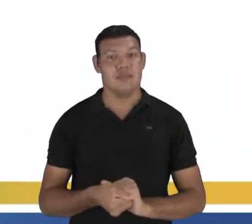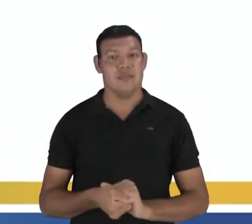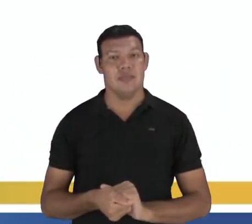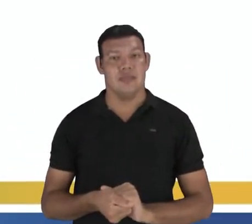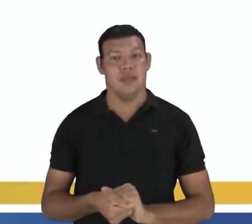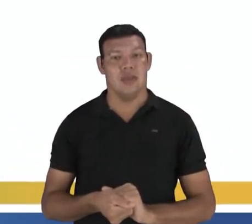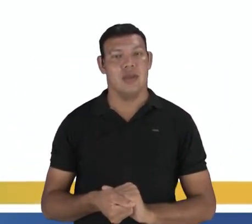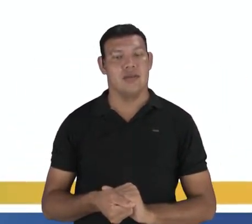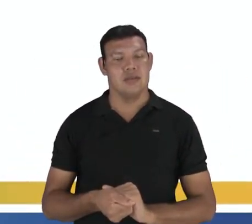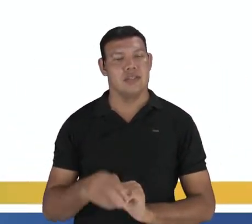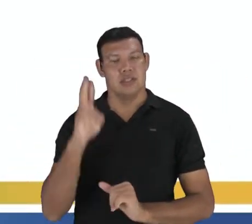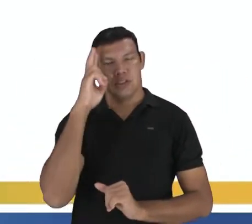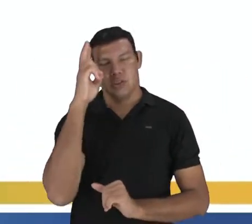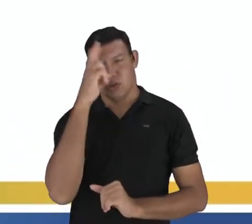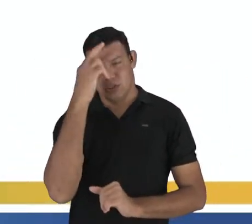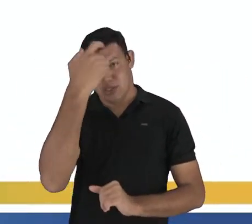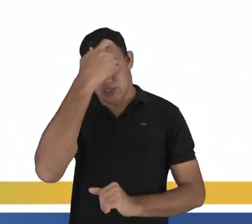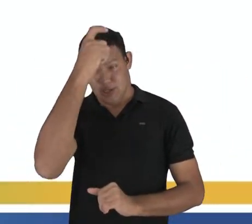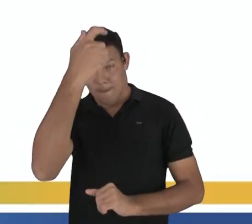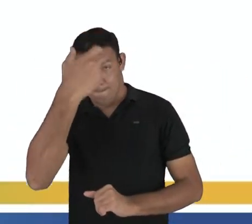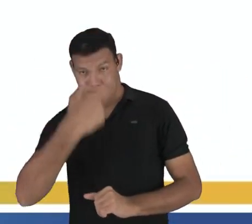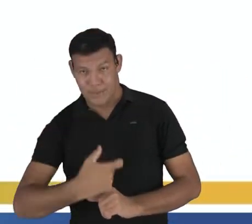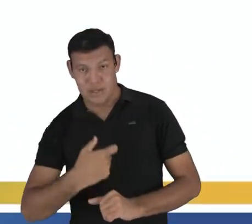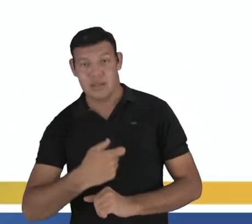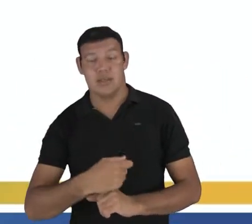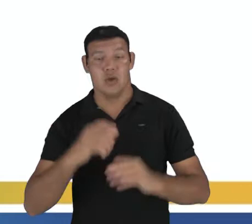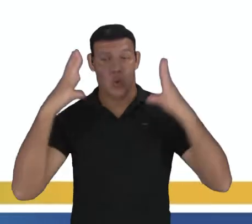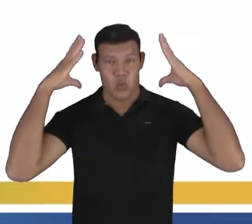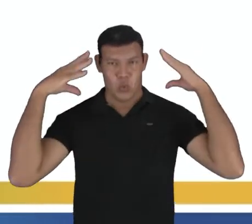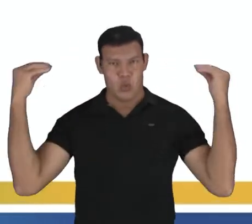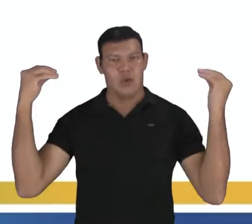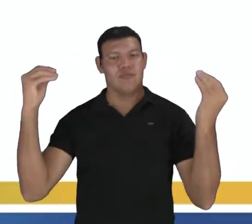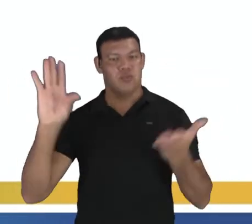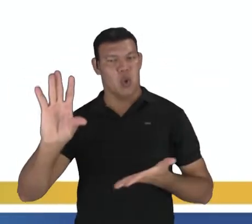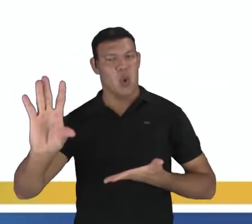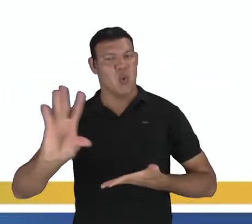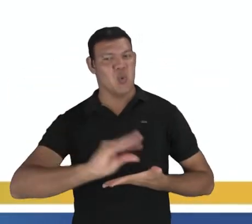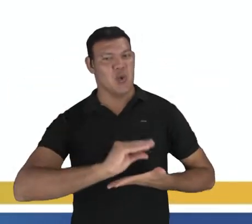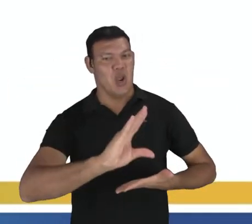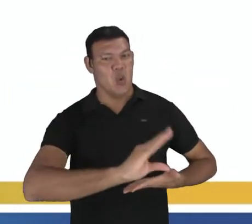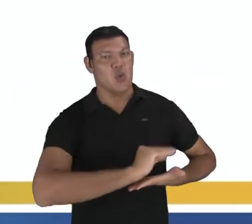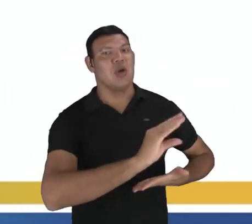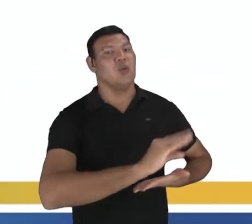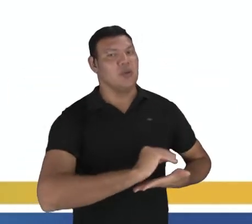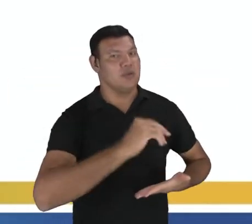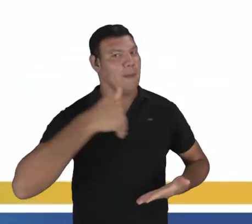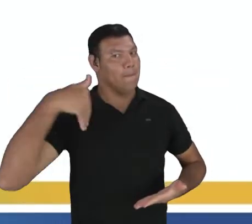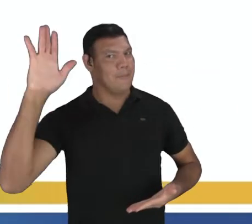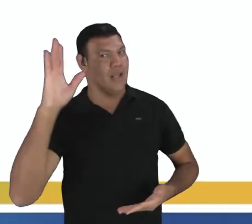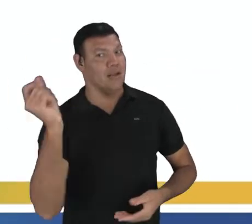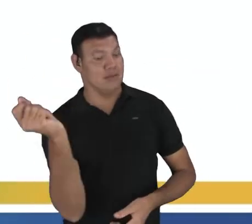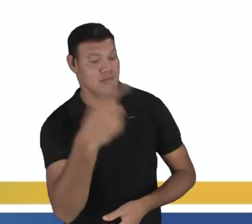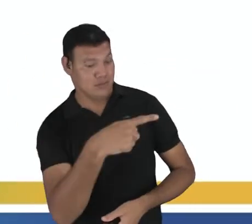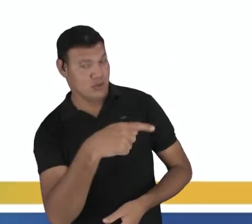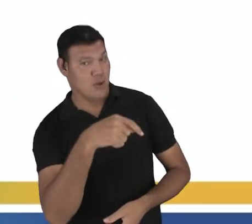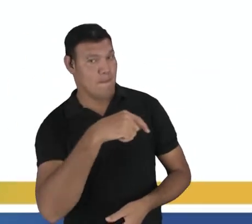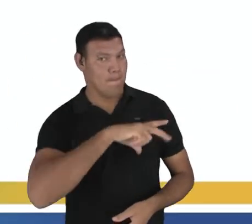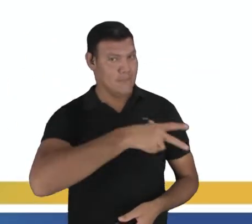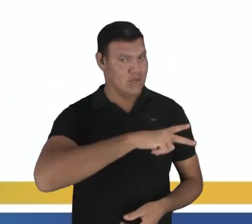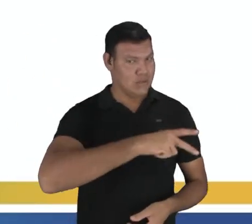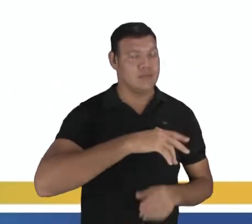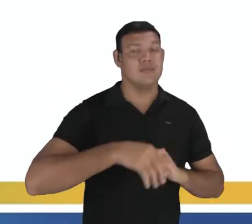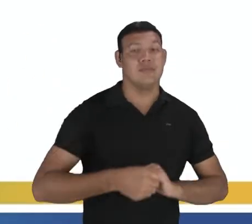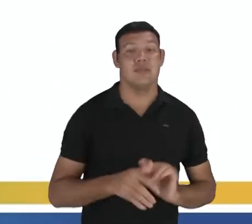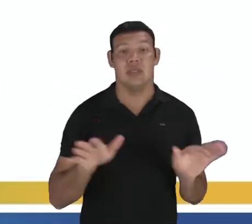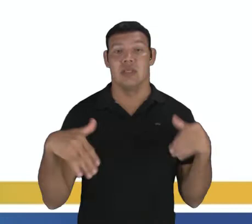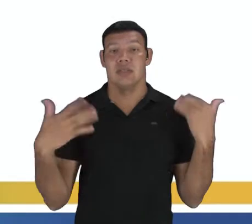historiadores dizem que, de fato, os holandeses, eles lucraram mais do que os portugueses, tá, pessoal? Aí a gente